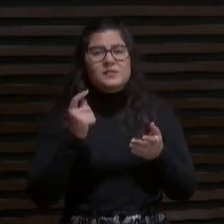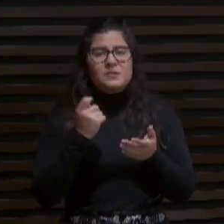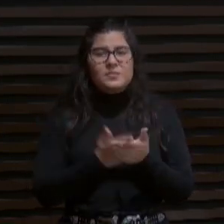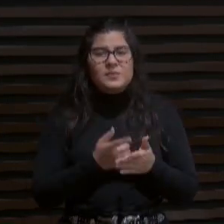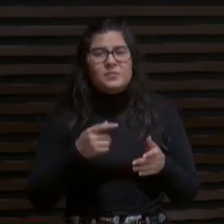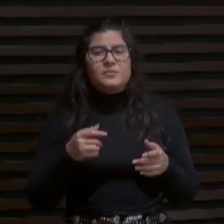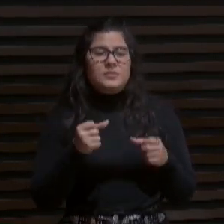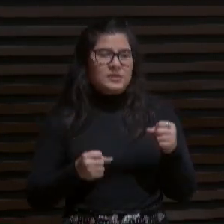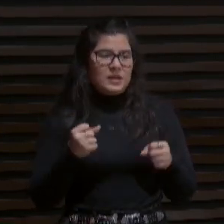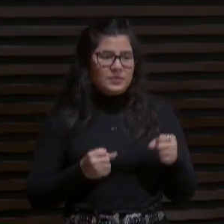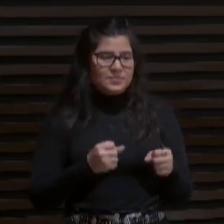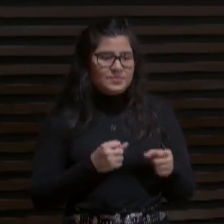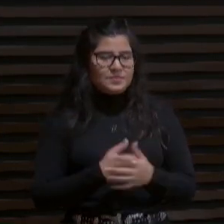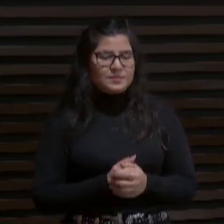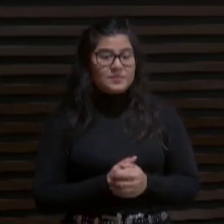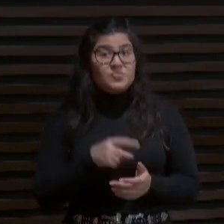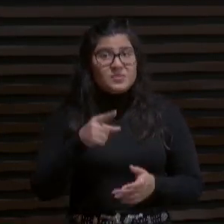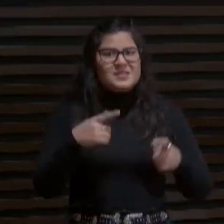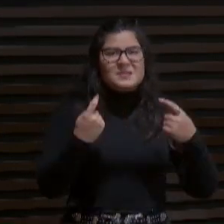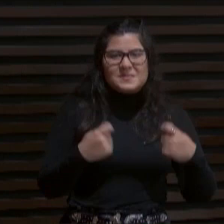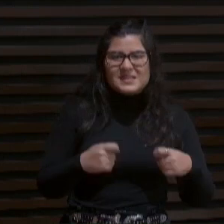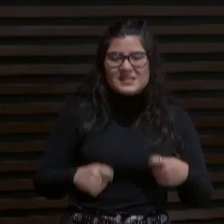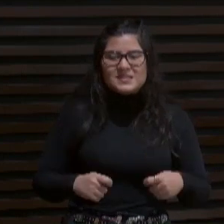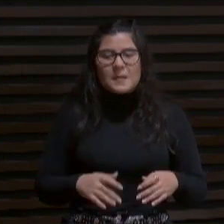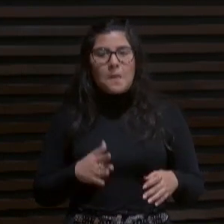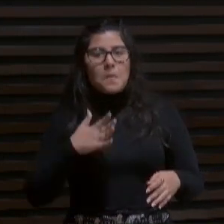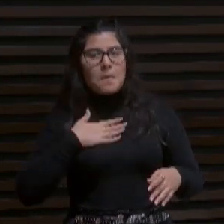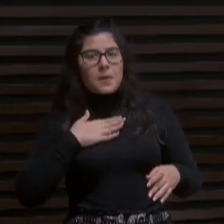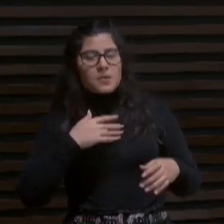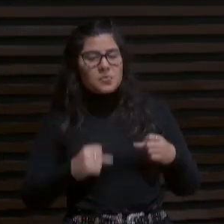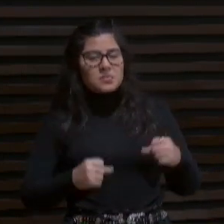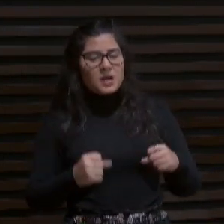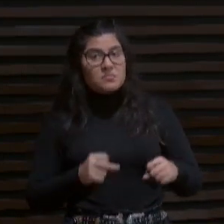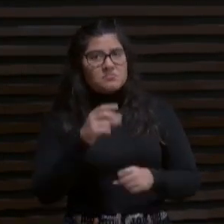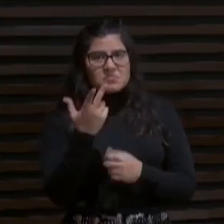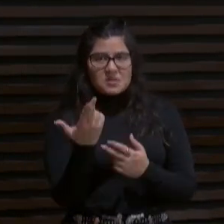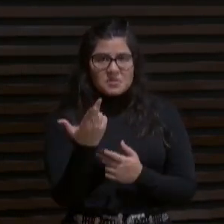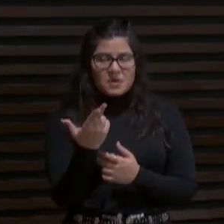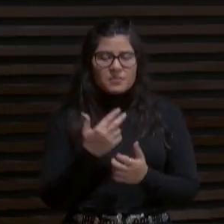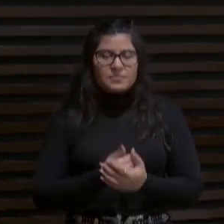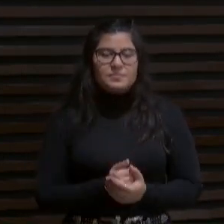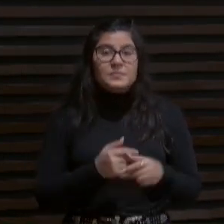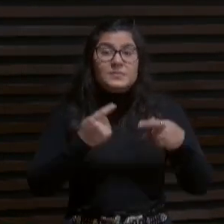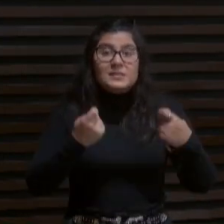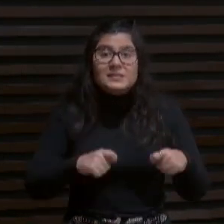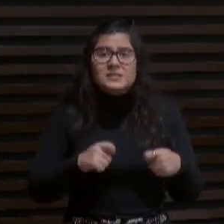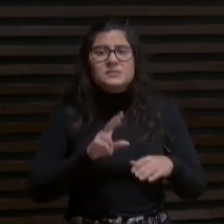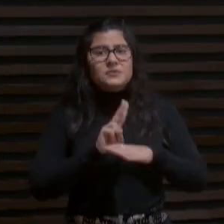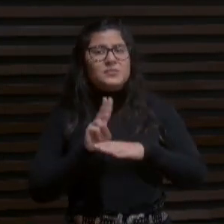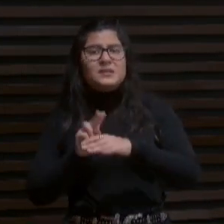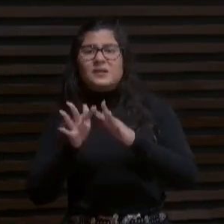que eventualmente você precisa justamente de uma Spin. E que você desesperadamente precisa daquilo para cuidar da